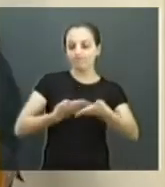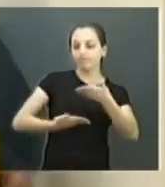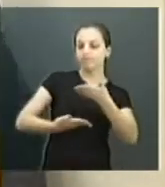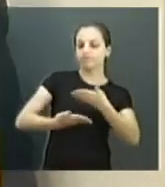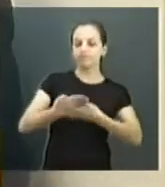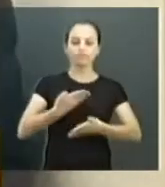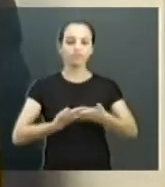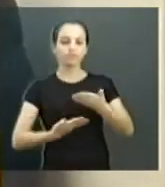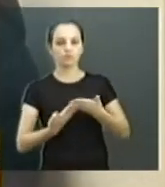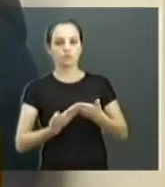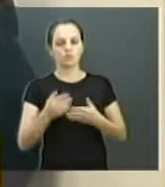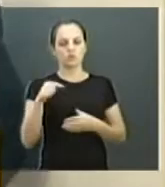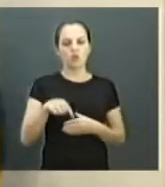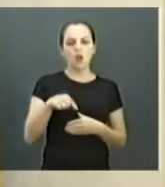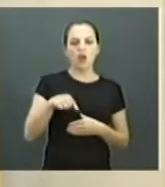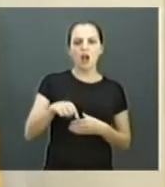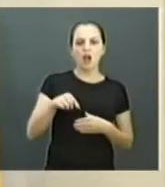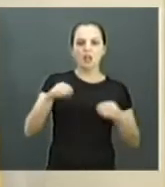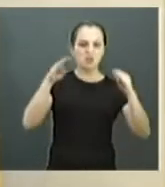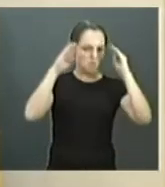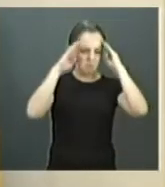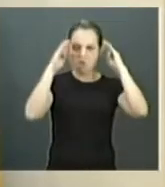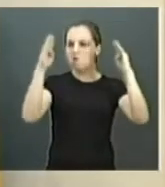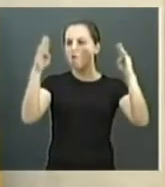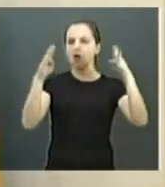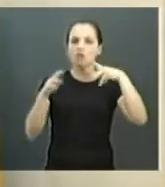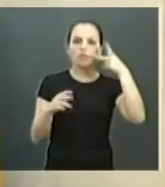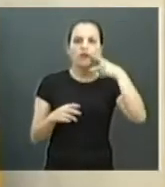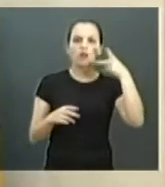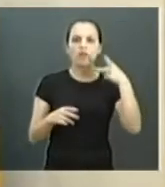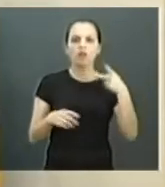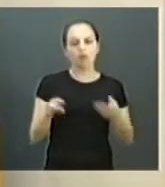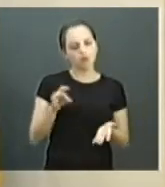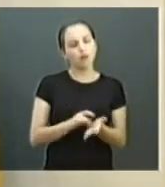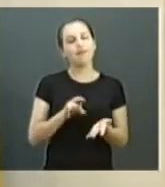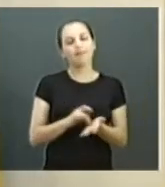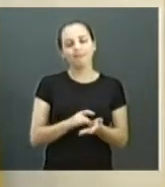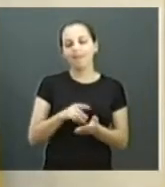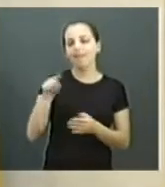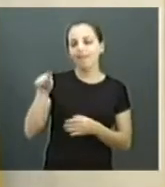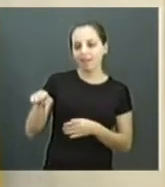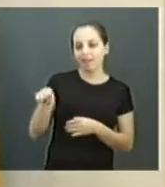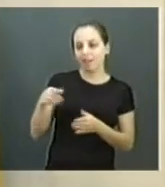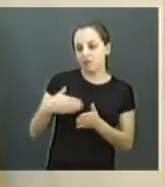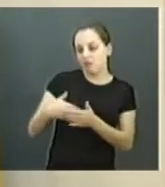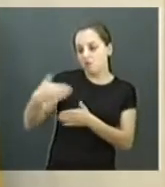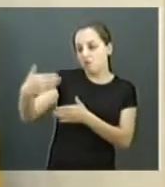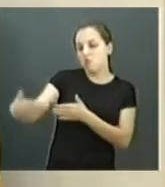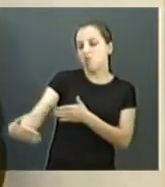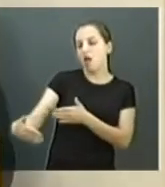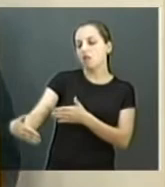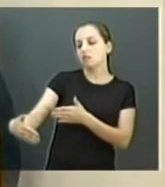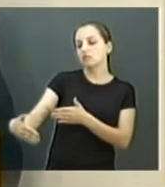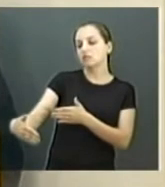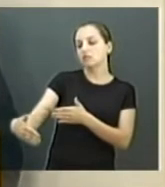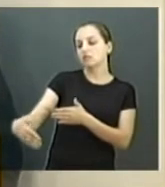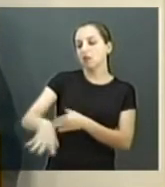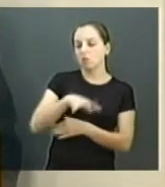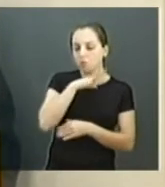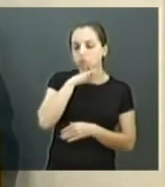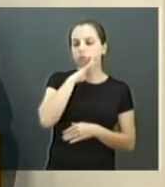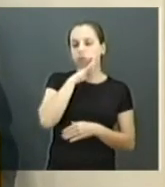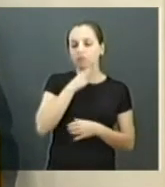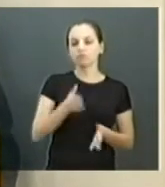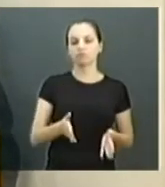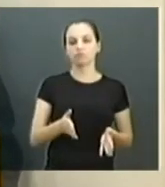Porque se quem está aqui não respeita os vereadores, lógico que lá fora vai ser muito pior.